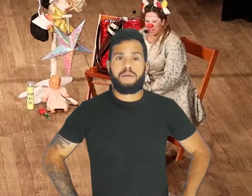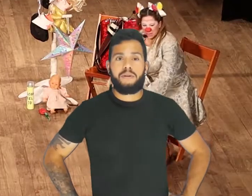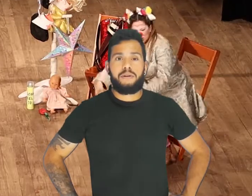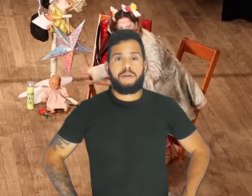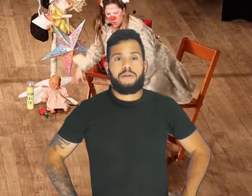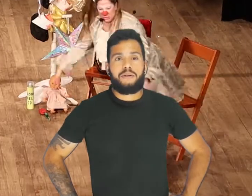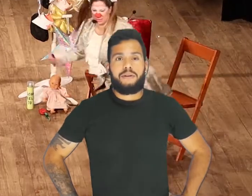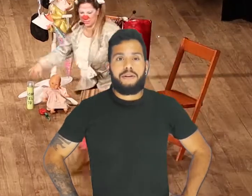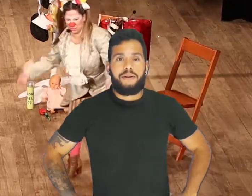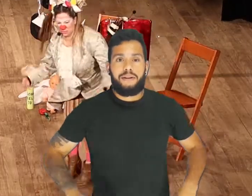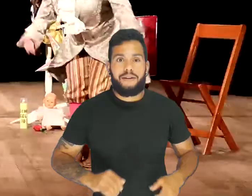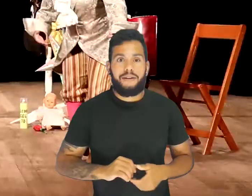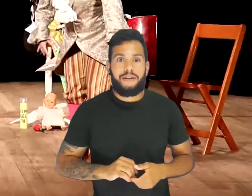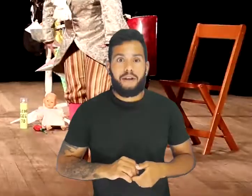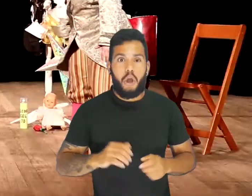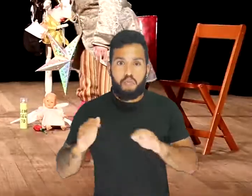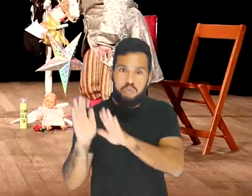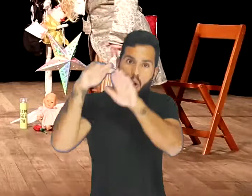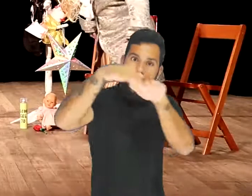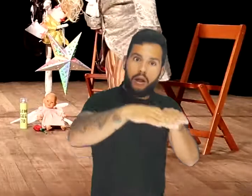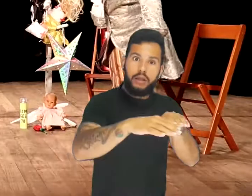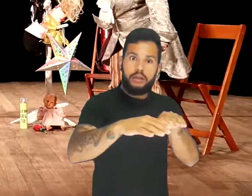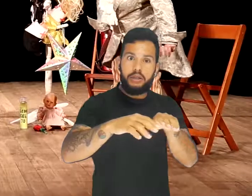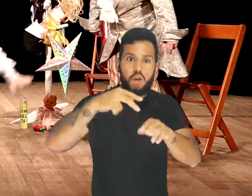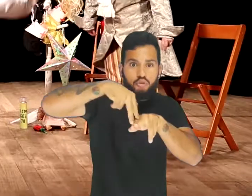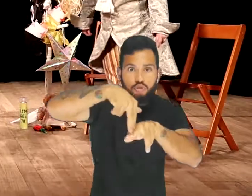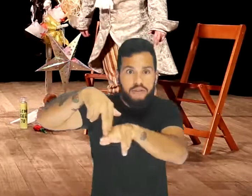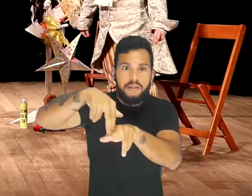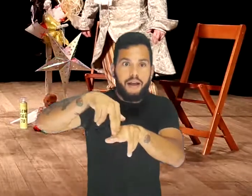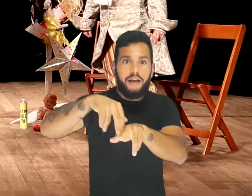É trânsito. Me ajudem, eu não tô conseguindo.